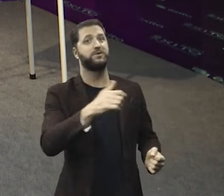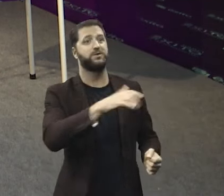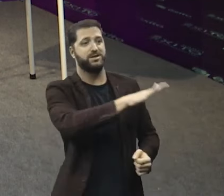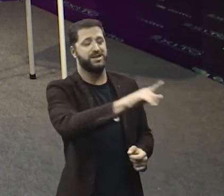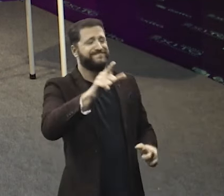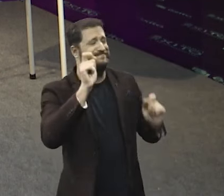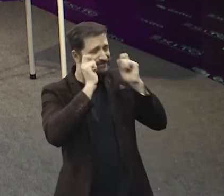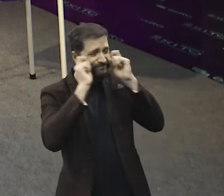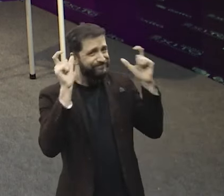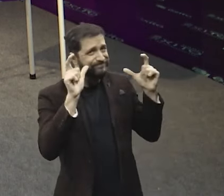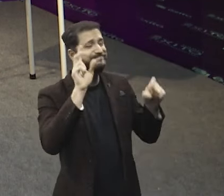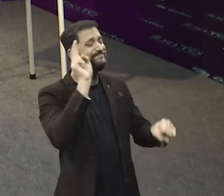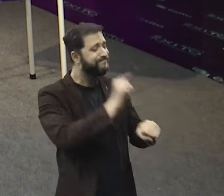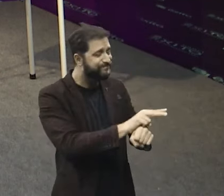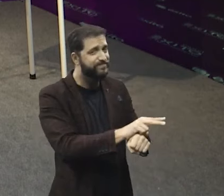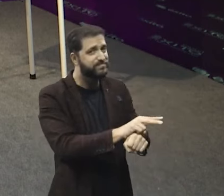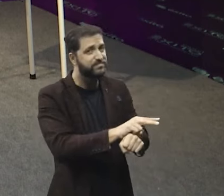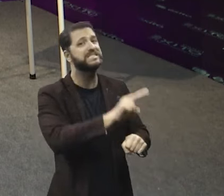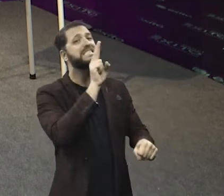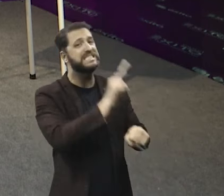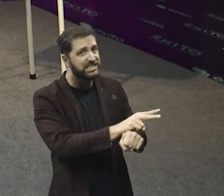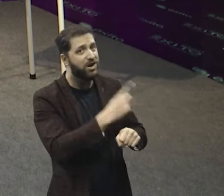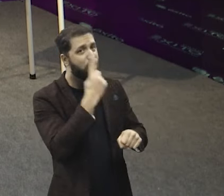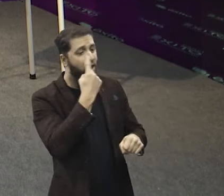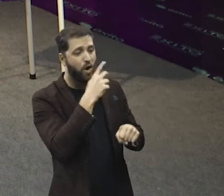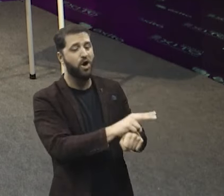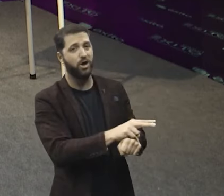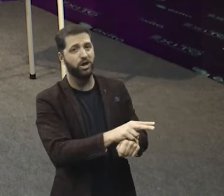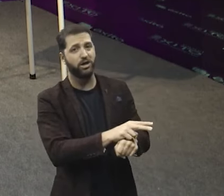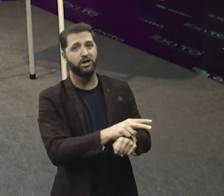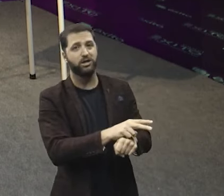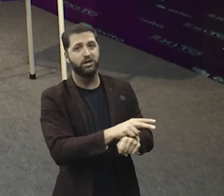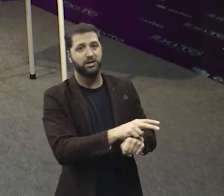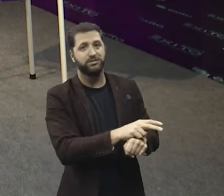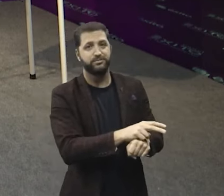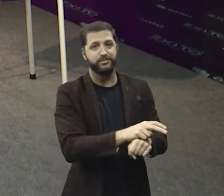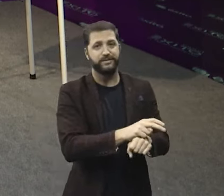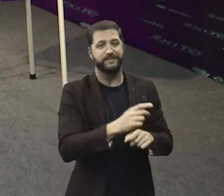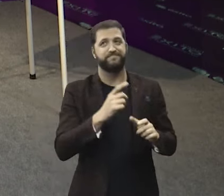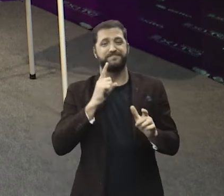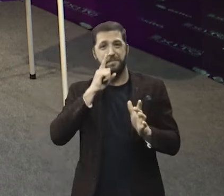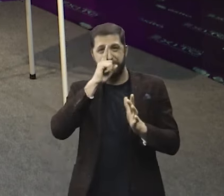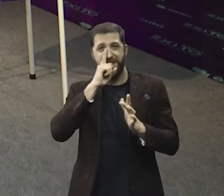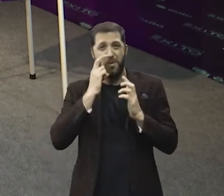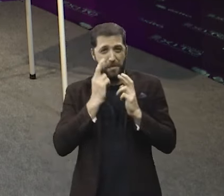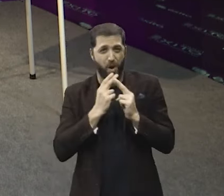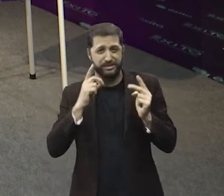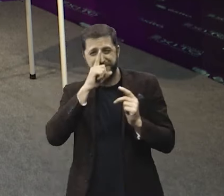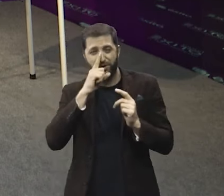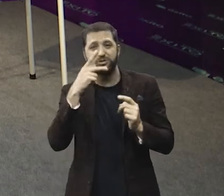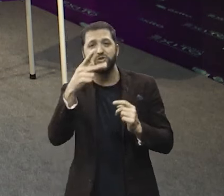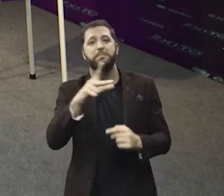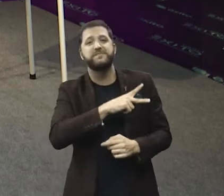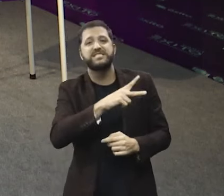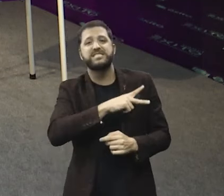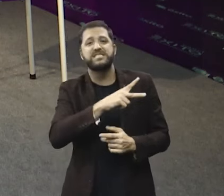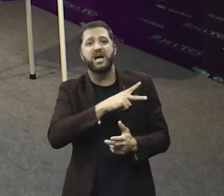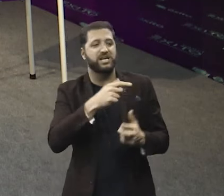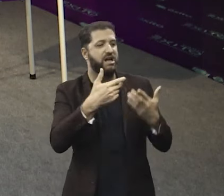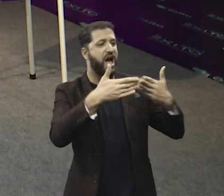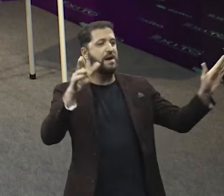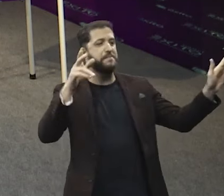supervisão Porque além disso tudo que eu tô te falando existe um perigo muito grande que é a violação da sua privacidade hoje com a